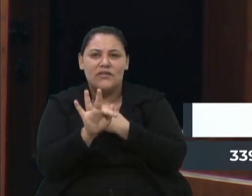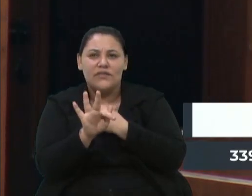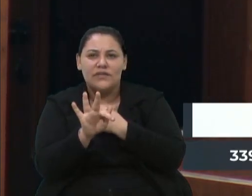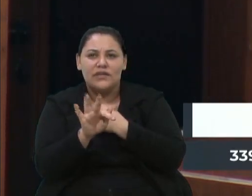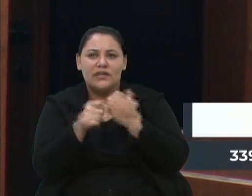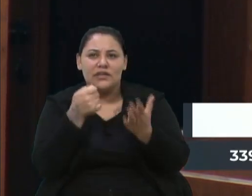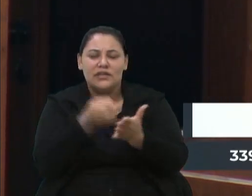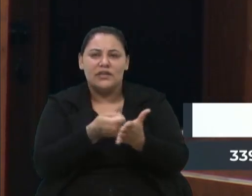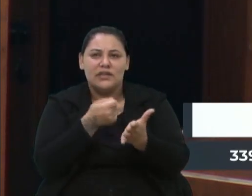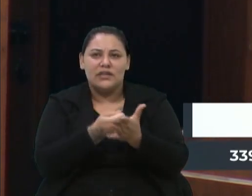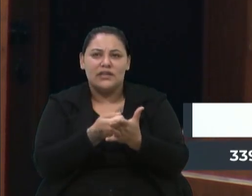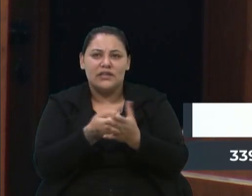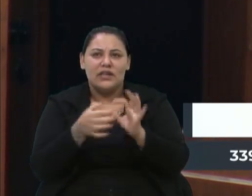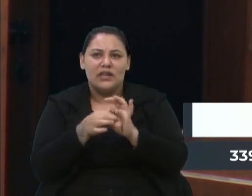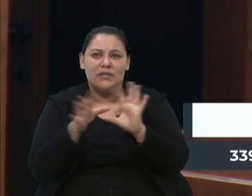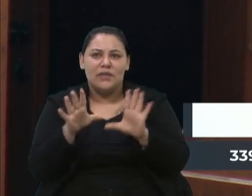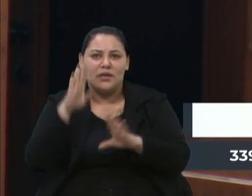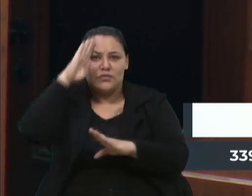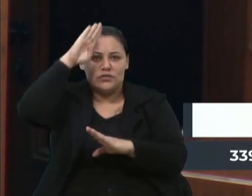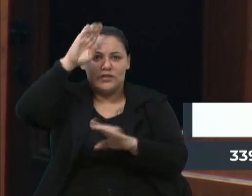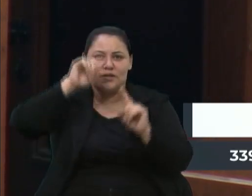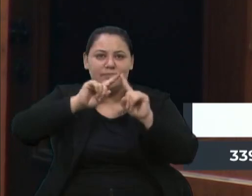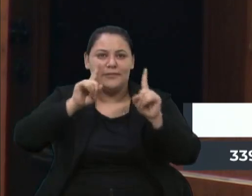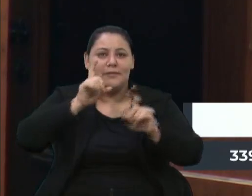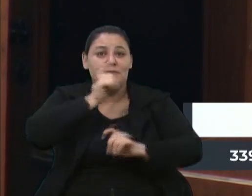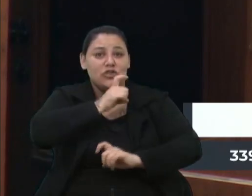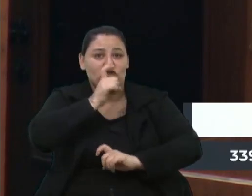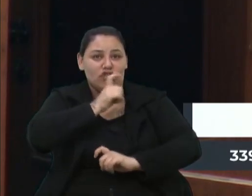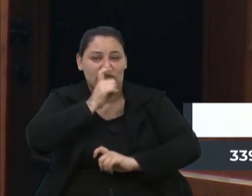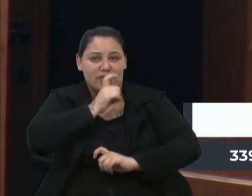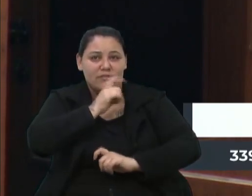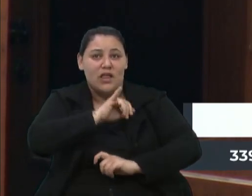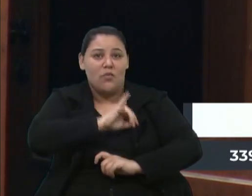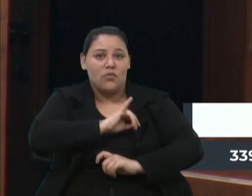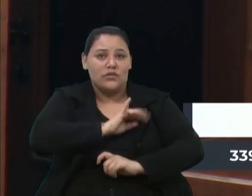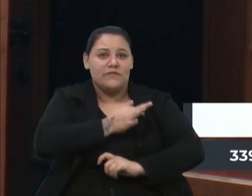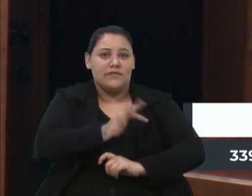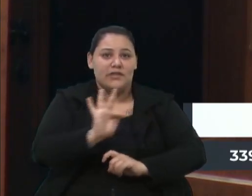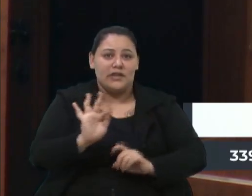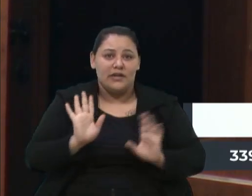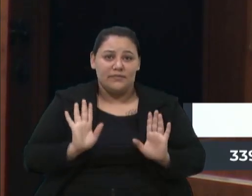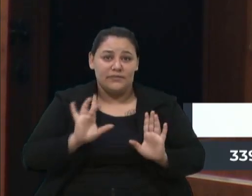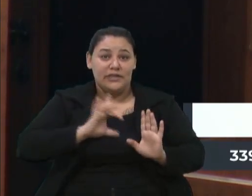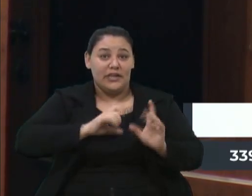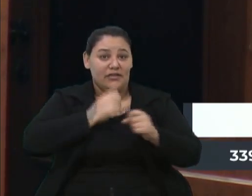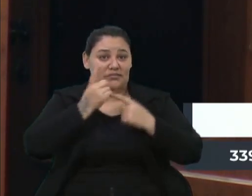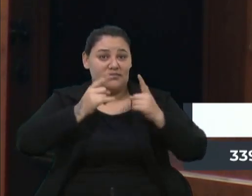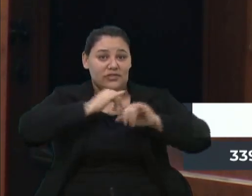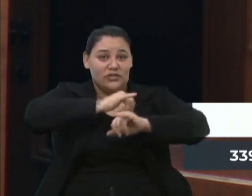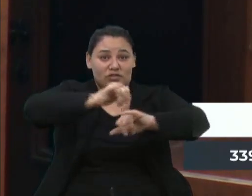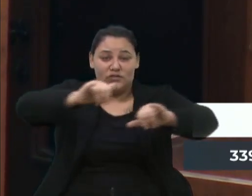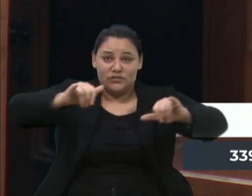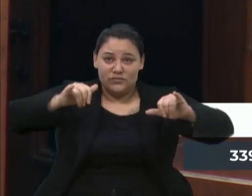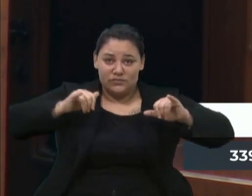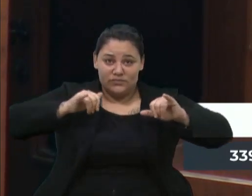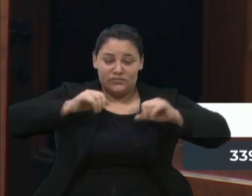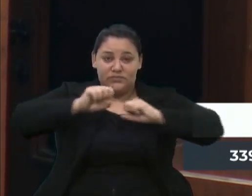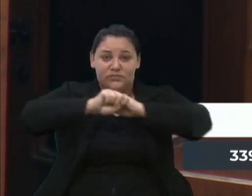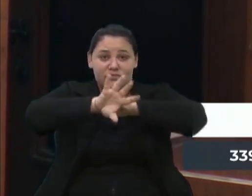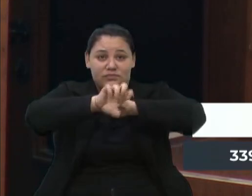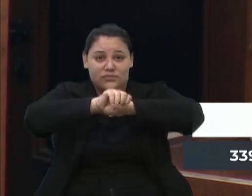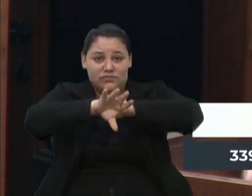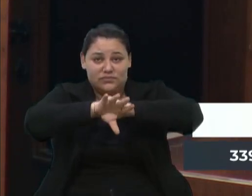classificada como fantasiosa e Hilária pela Polícia Federal Essas são notícias da Imprensa